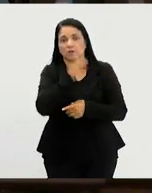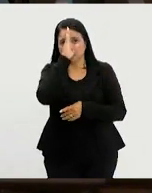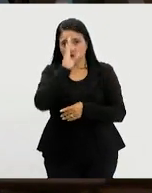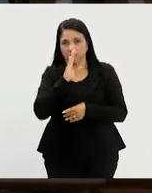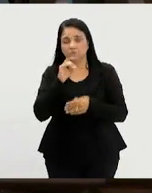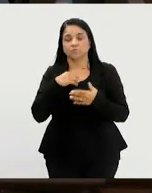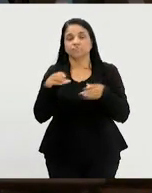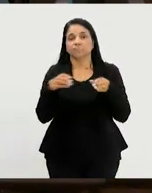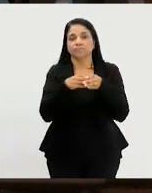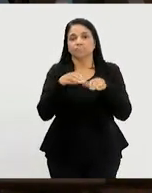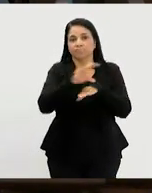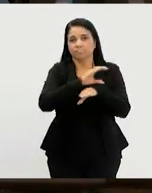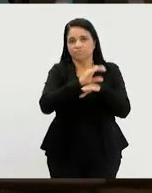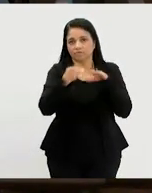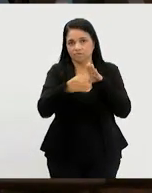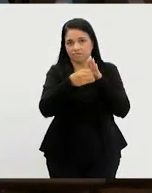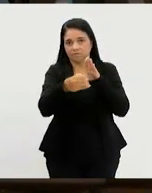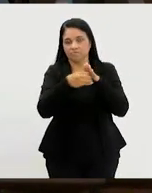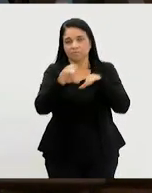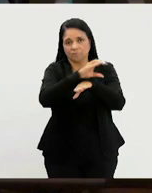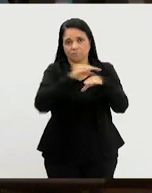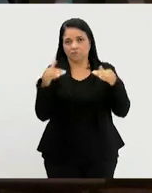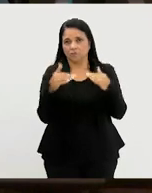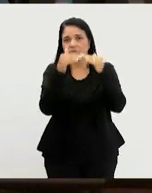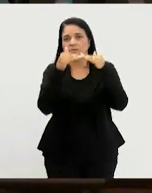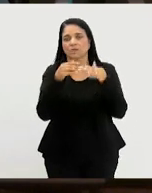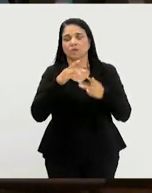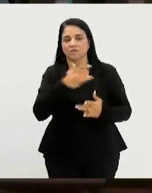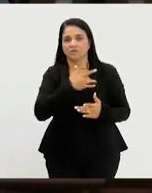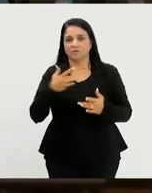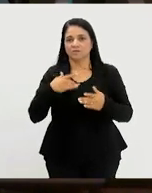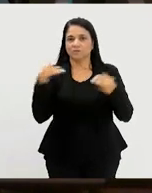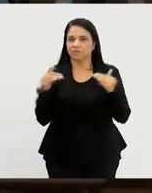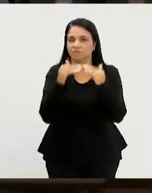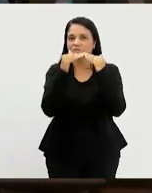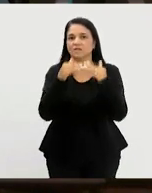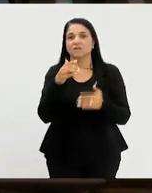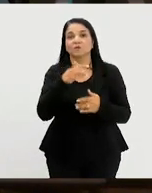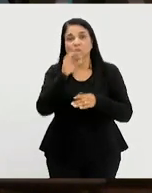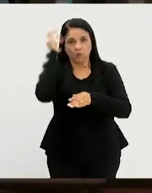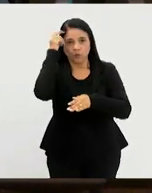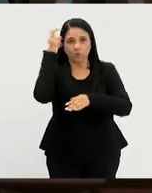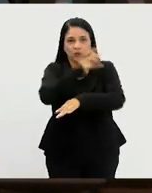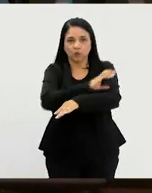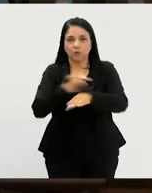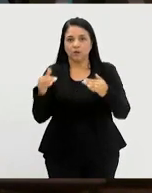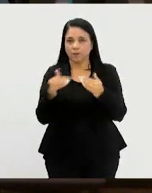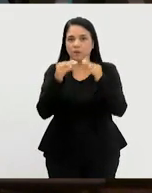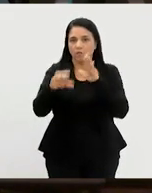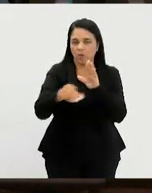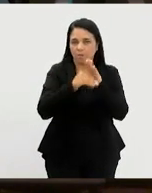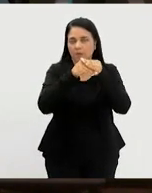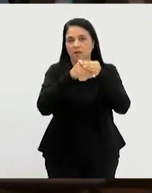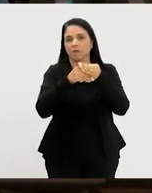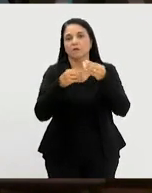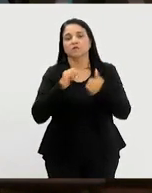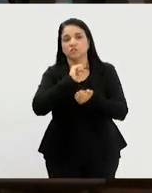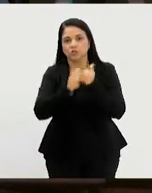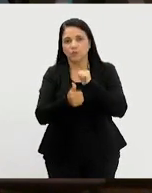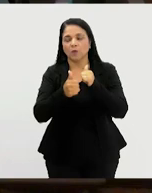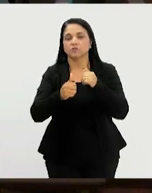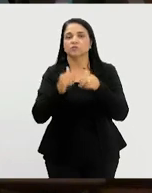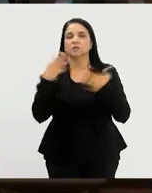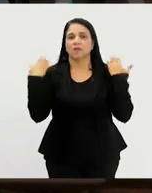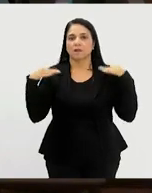constituição e justiça pela constitucionalidade com emenda de saúde favorável Cultura end Laer com as emendas